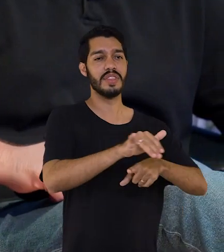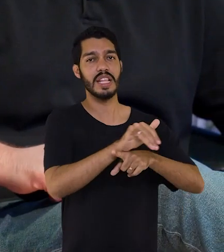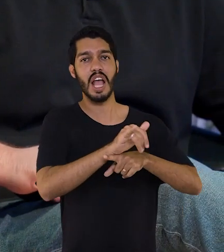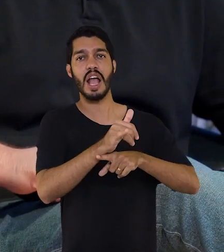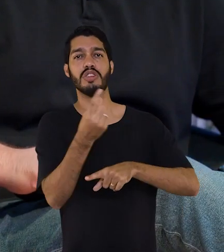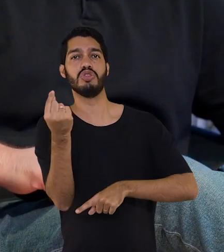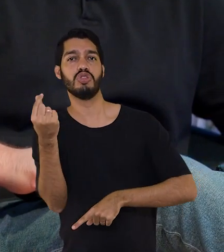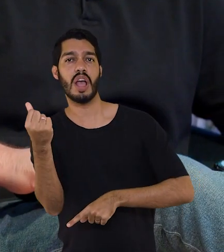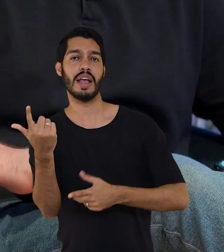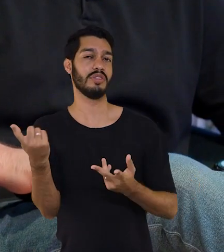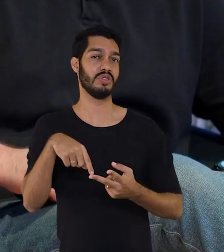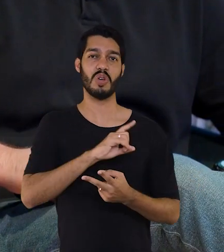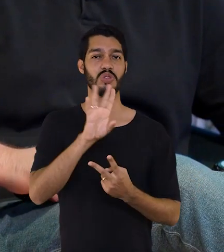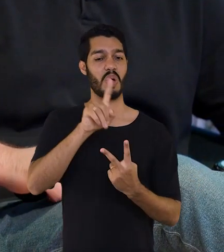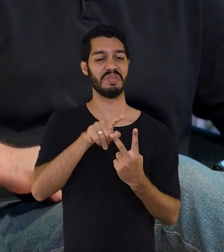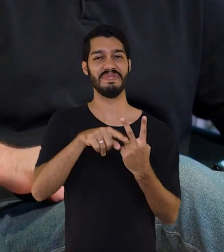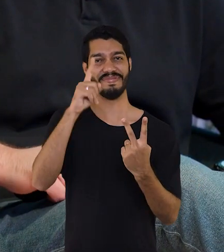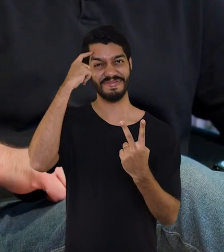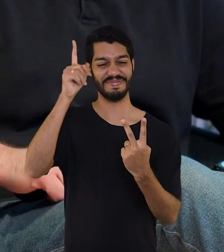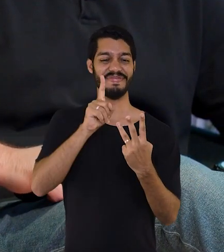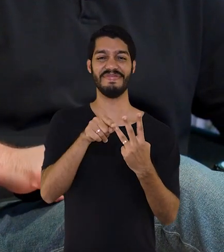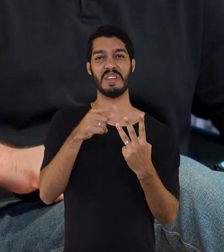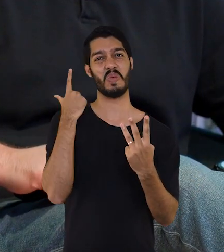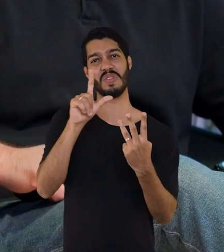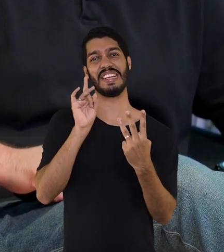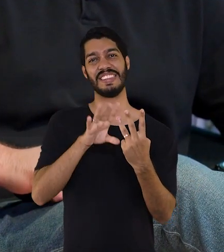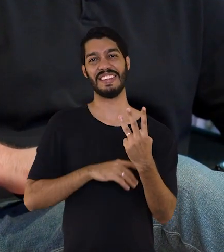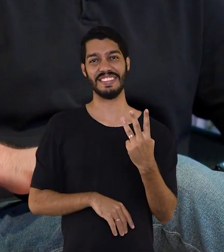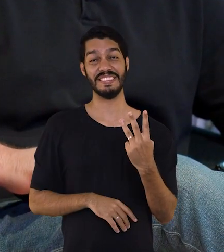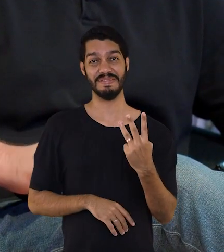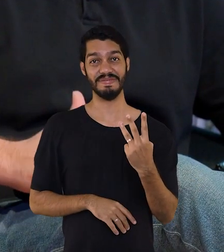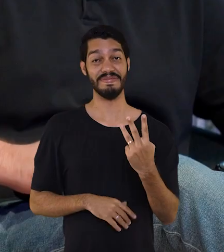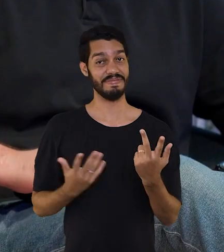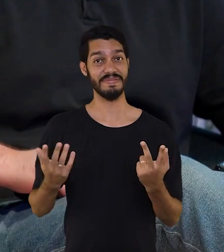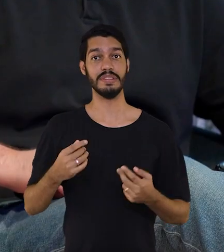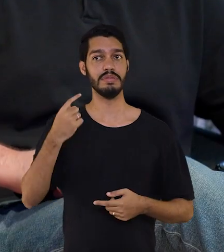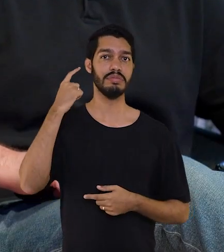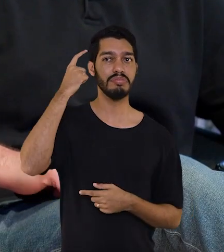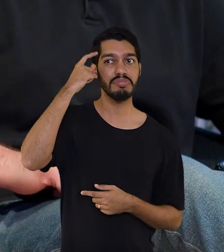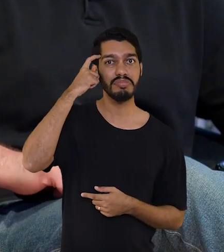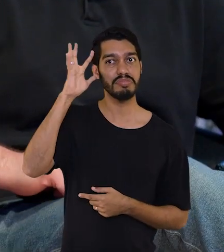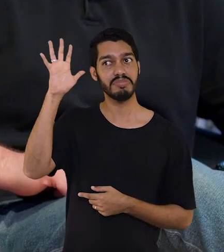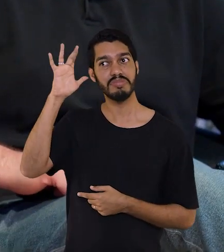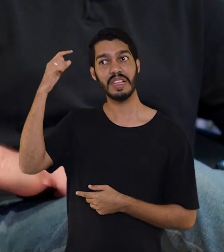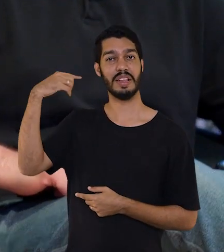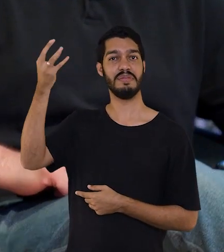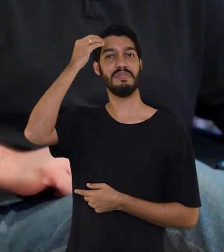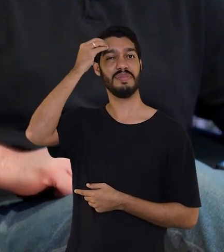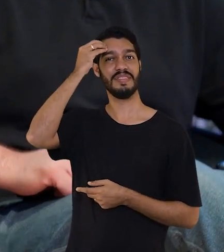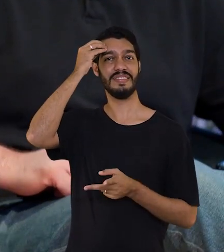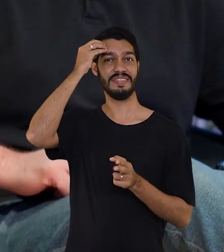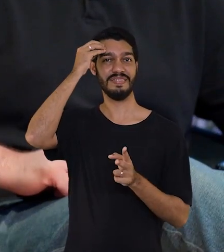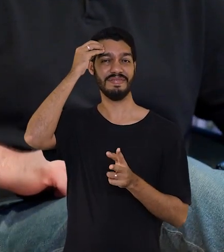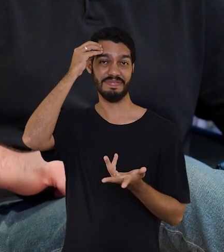todo o restante, estratégia, dinheiro e gente, precisando de 2, a gente vai conseguir alcançar o terceiro, né? Pegando essa fala do Bebeto, que agora, assim como pensou,